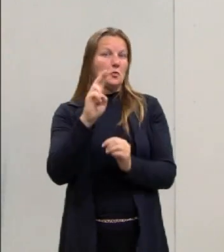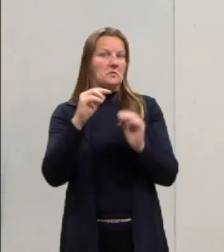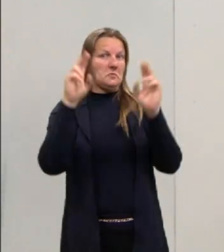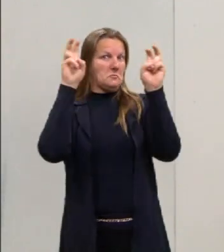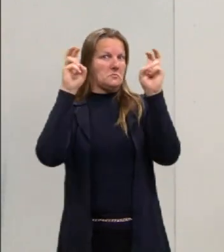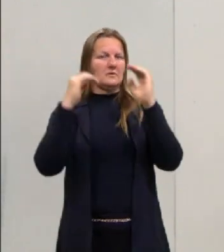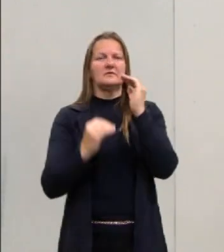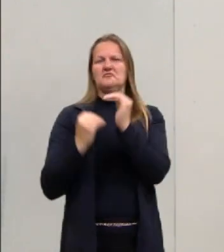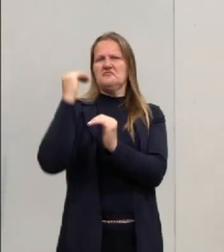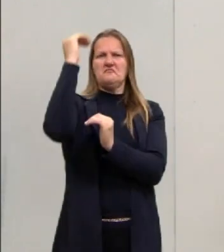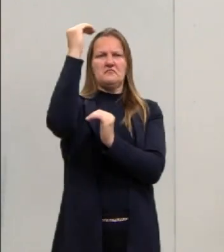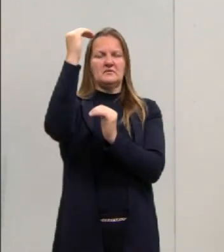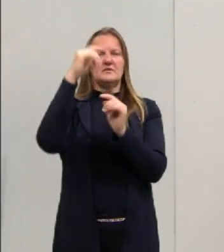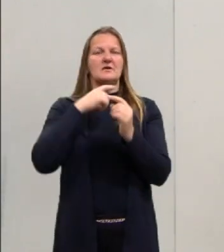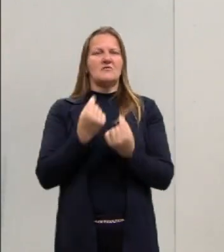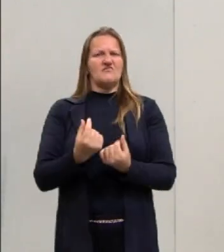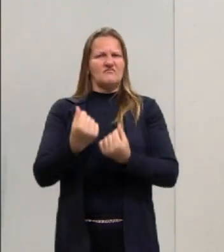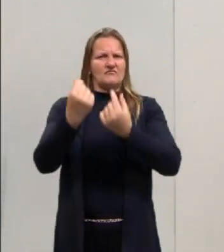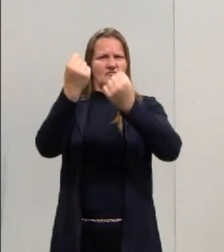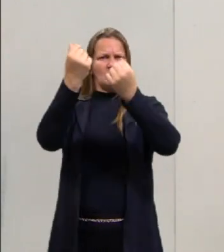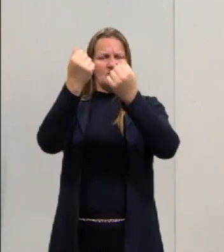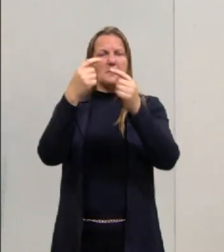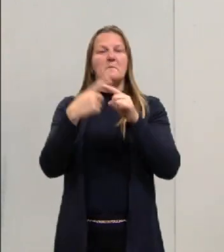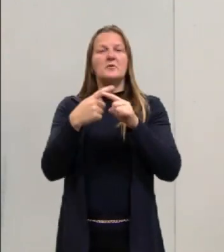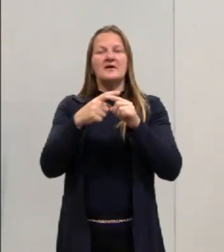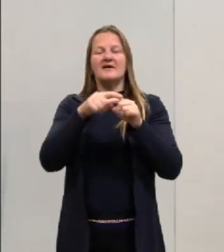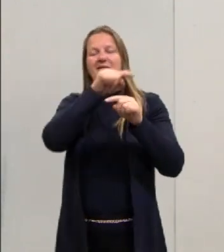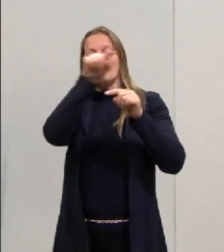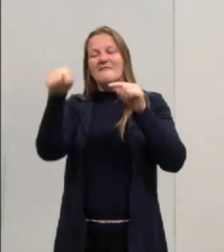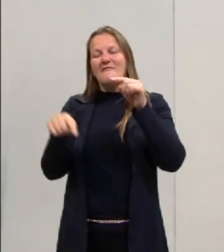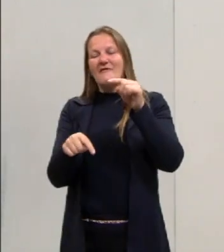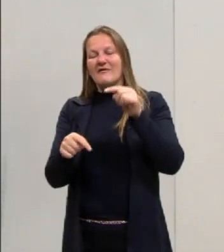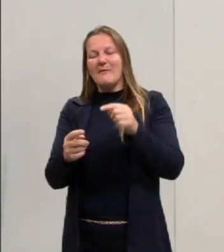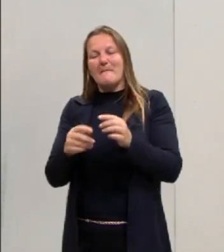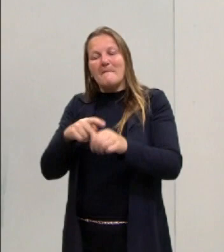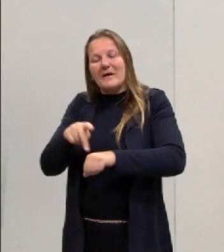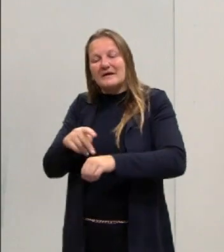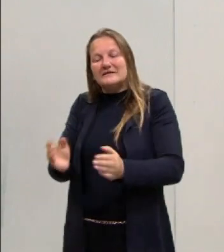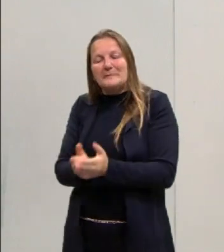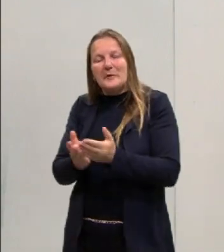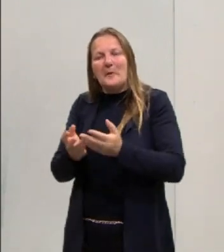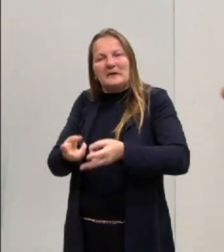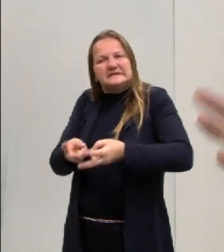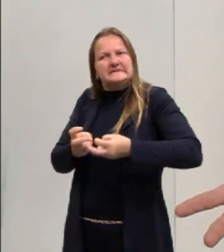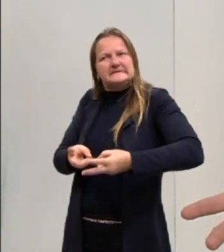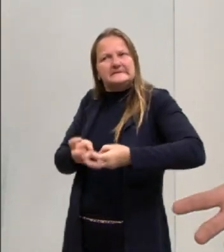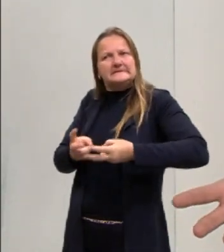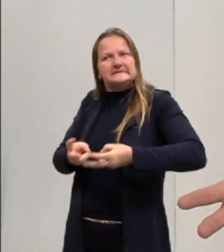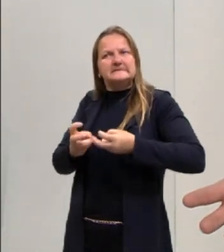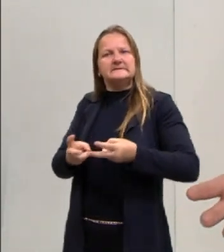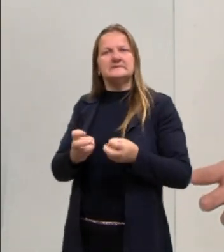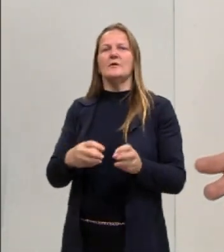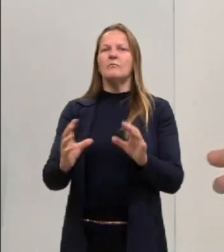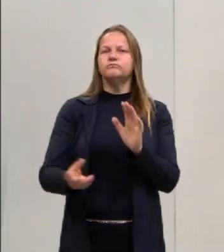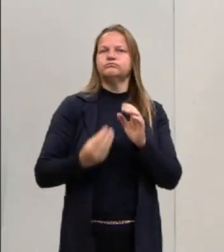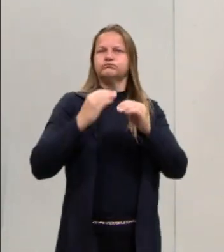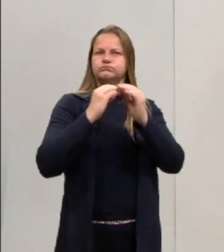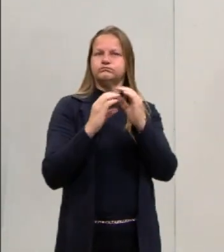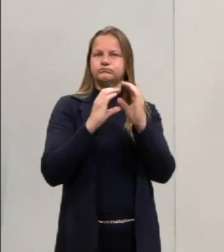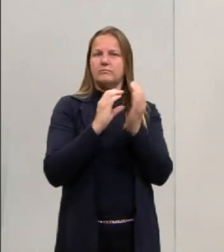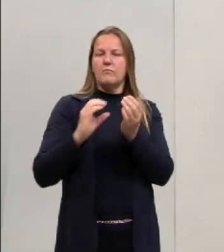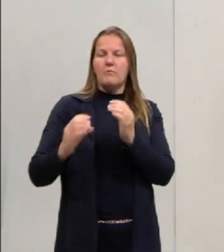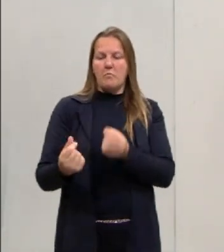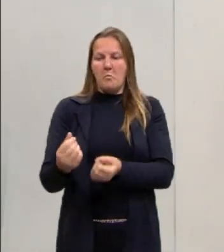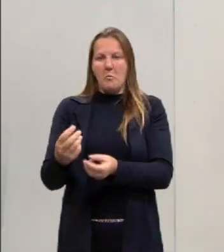eles têm a sua riqueza né Justamente na exploração eles exploram esses países que são considerados